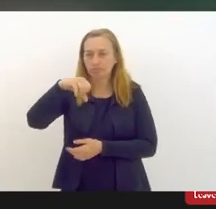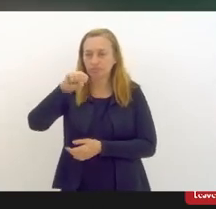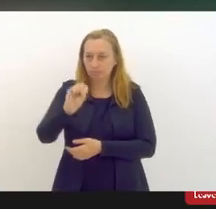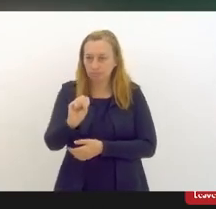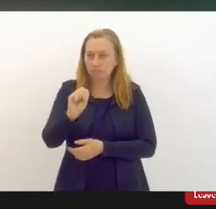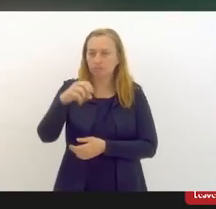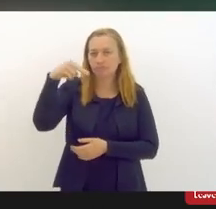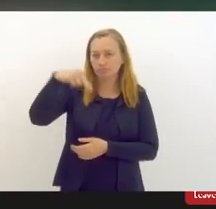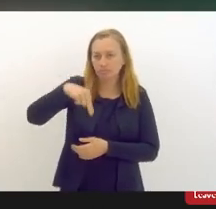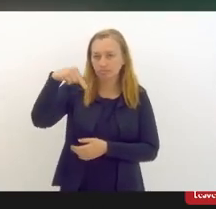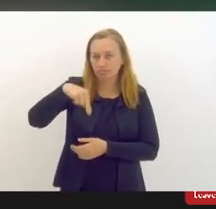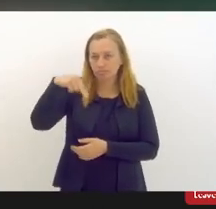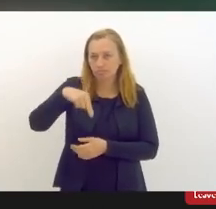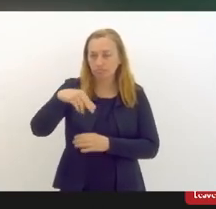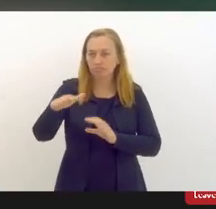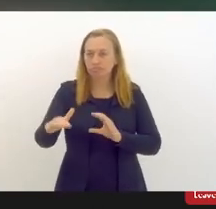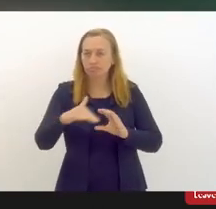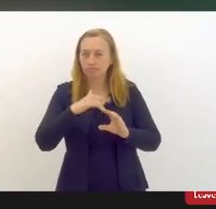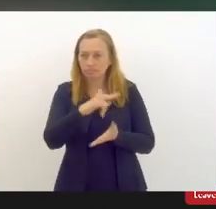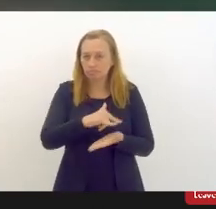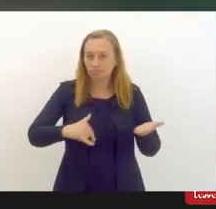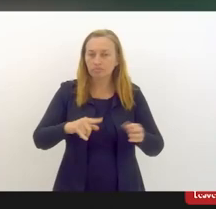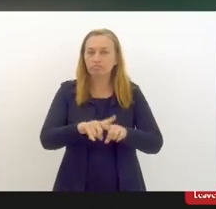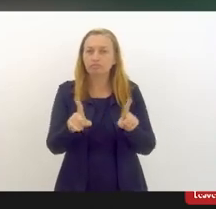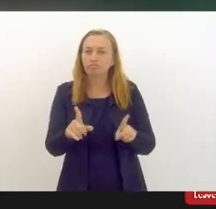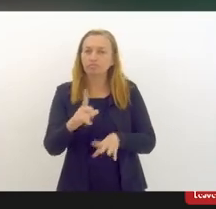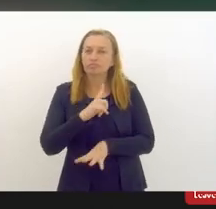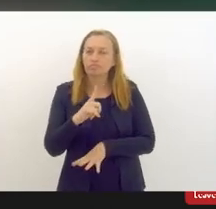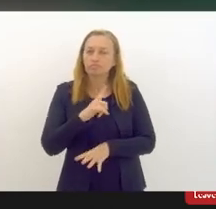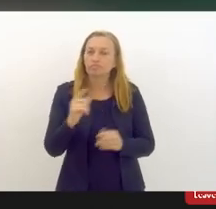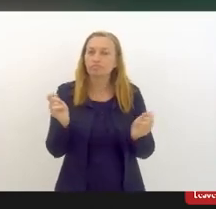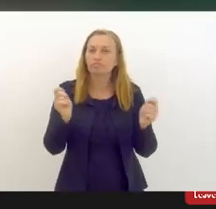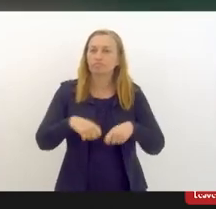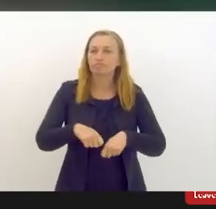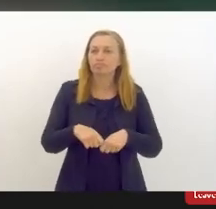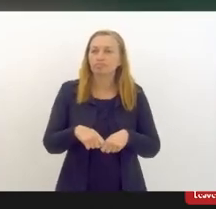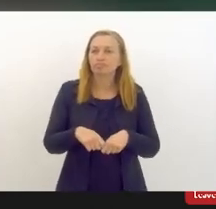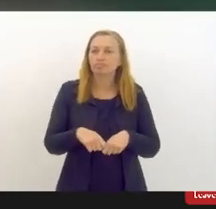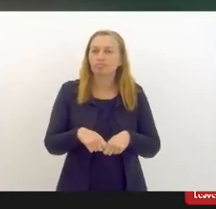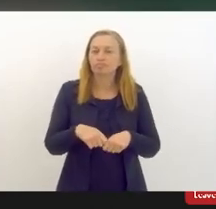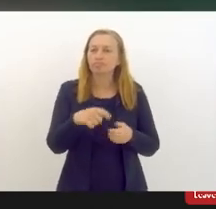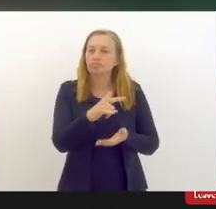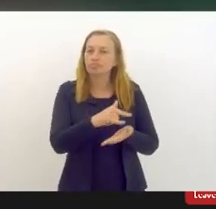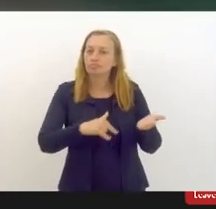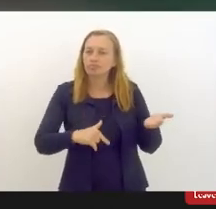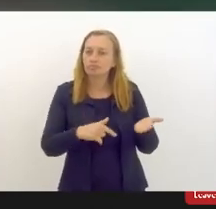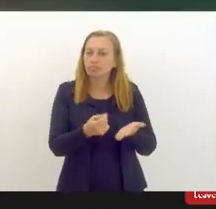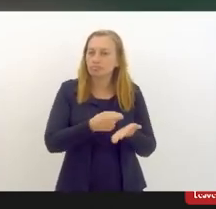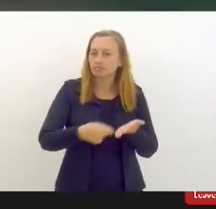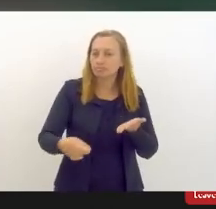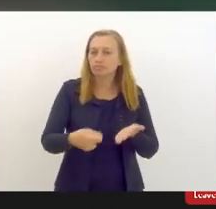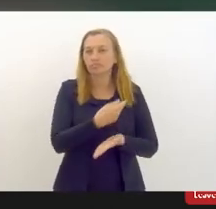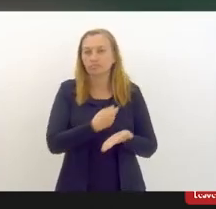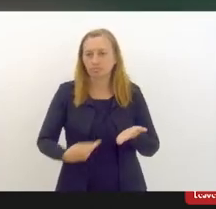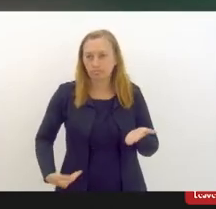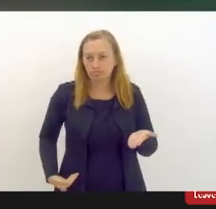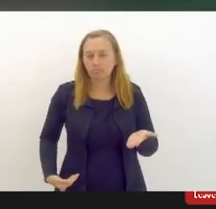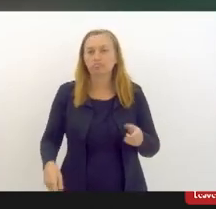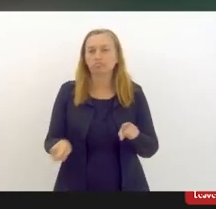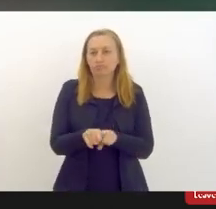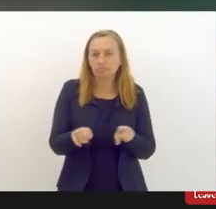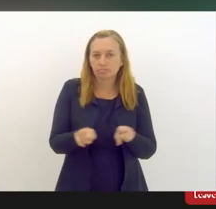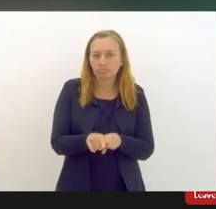assinatura desse documento, mas há uma possibilidade de que esse documento seja assinado pelo governador